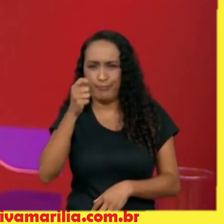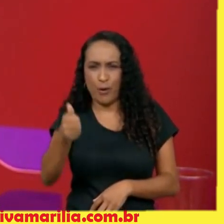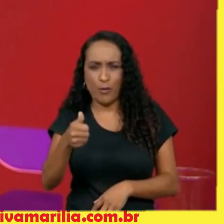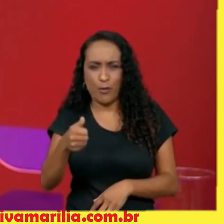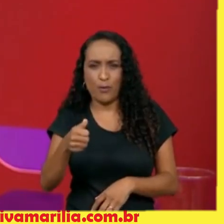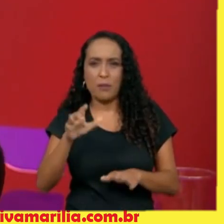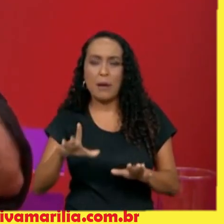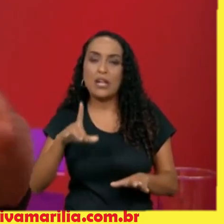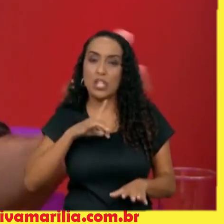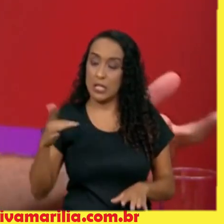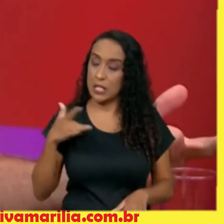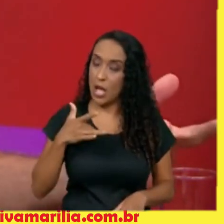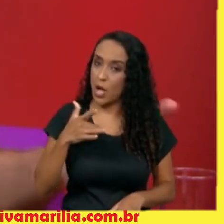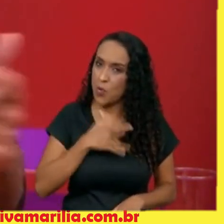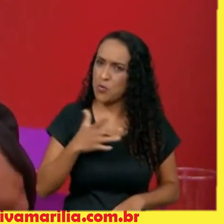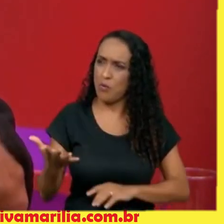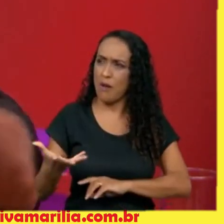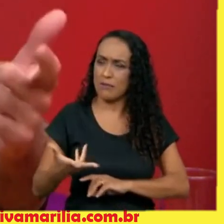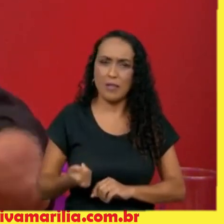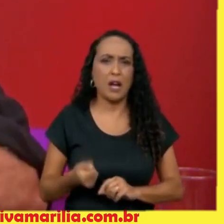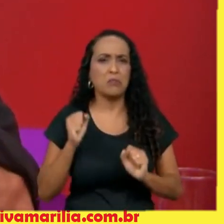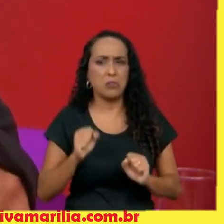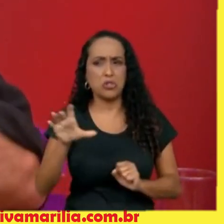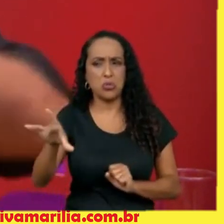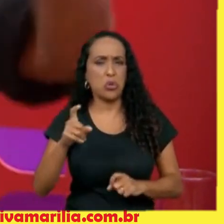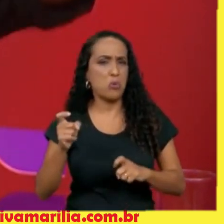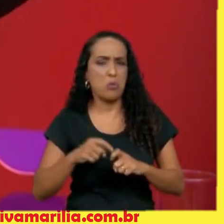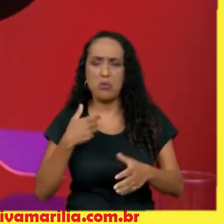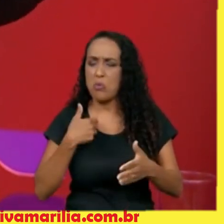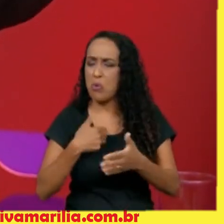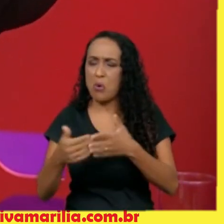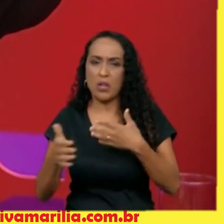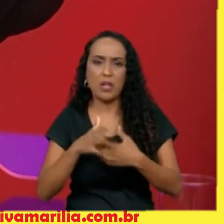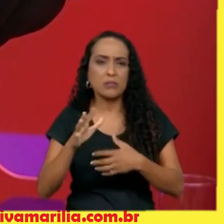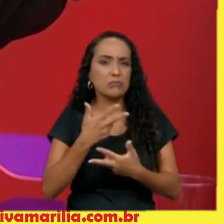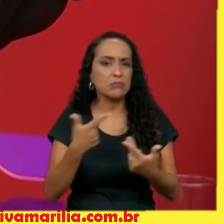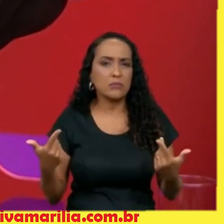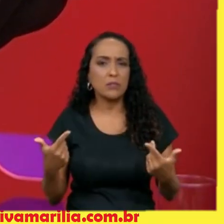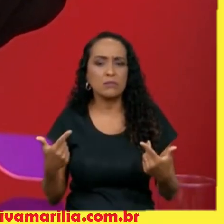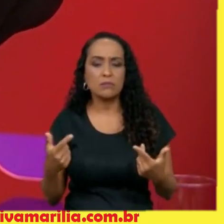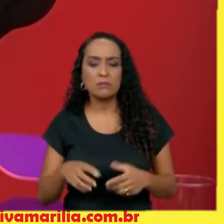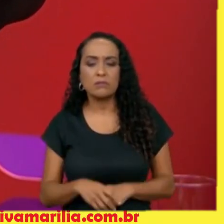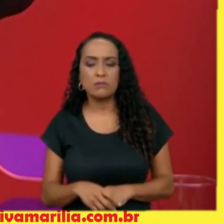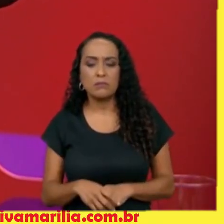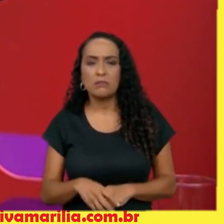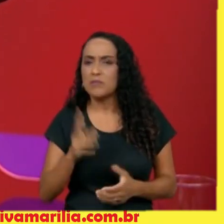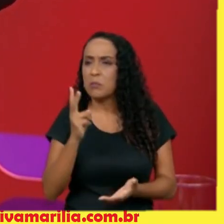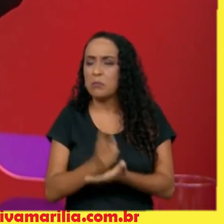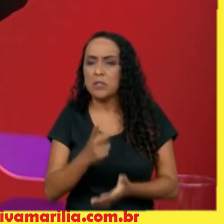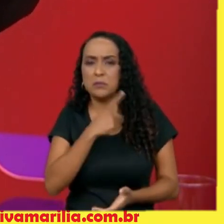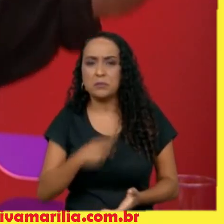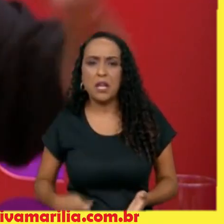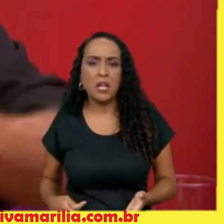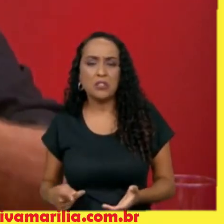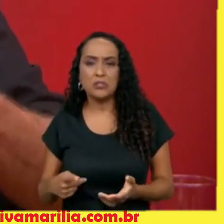tinha saúde de qualidade, podia escolher o médico que fosse o cara que que atendesse o presidente da